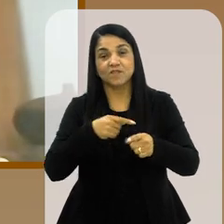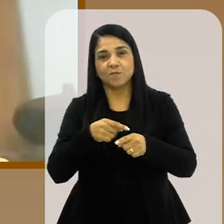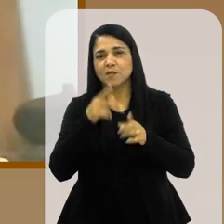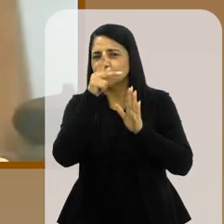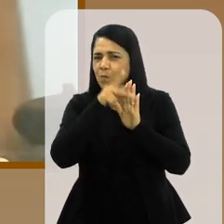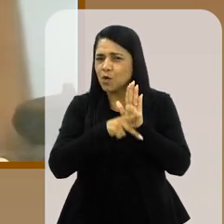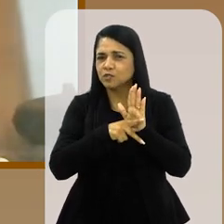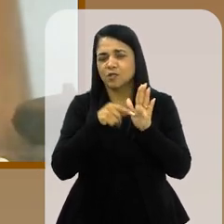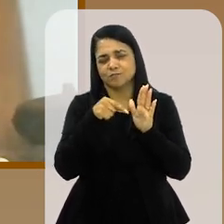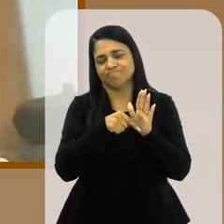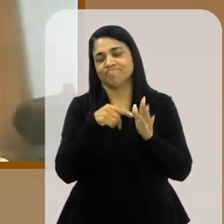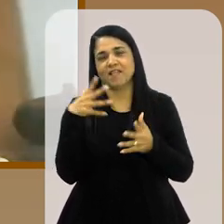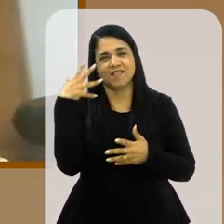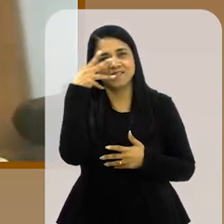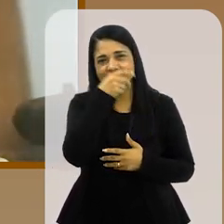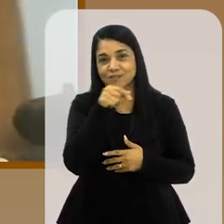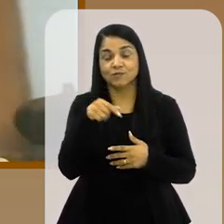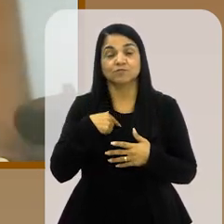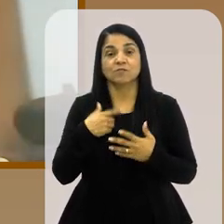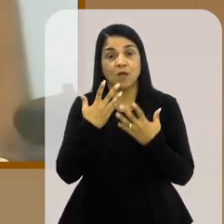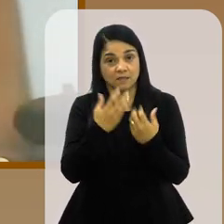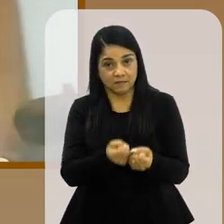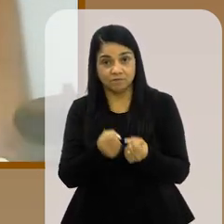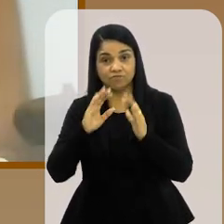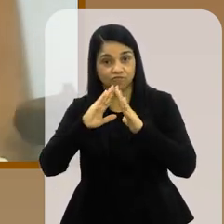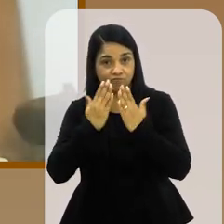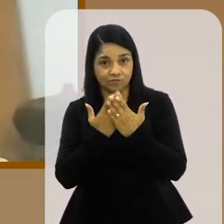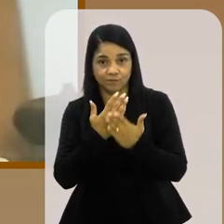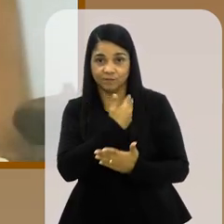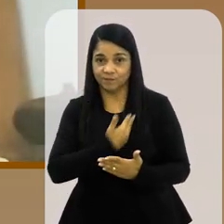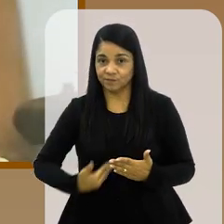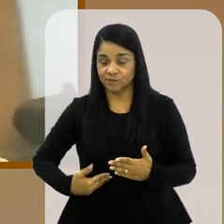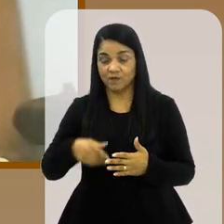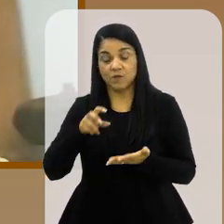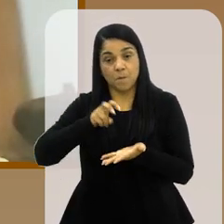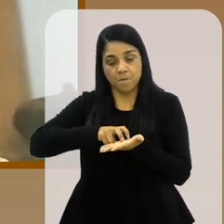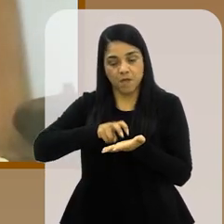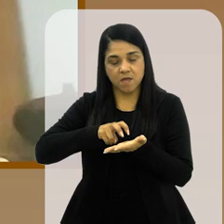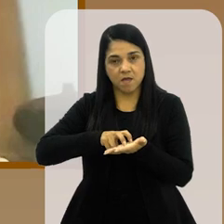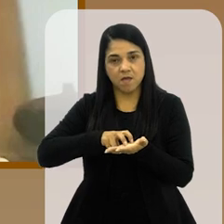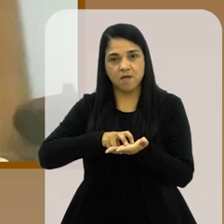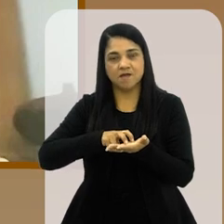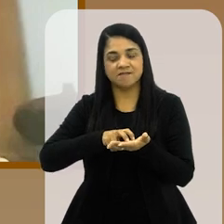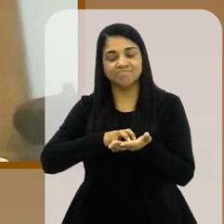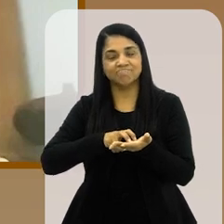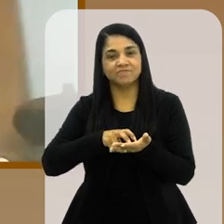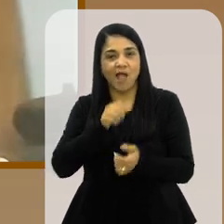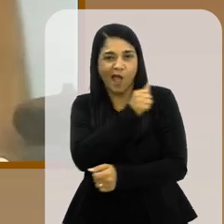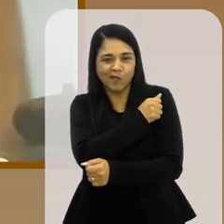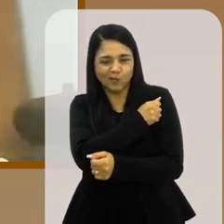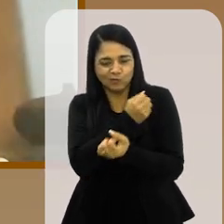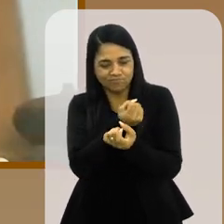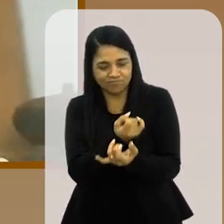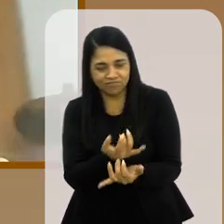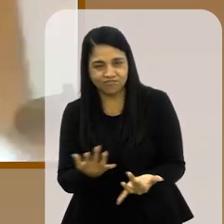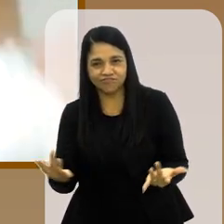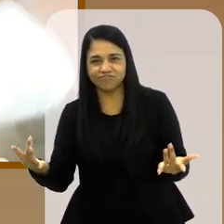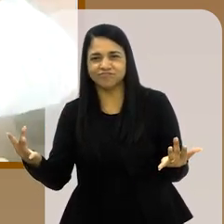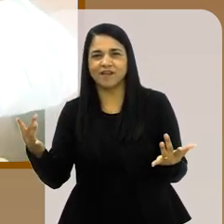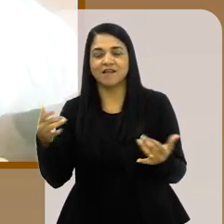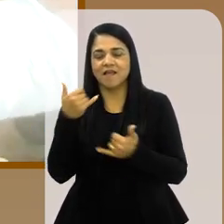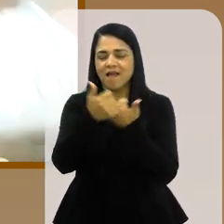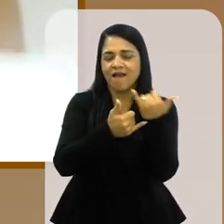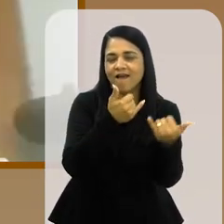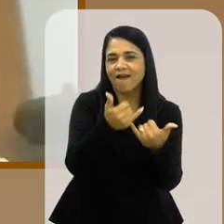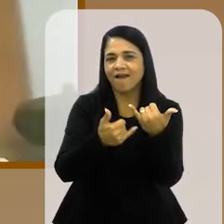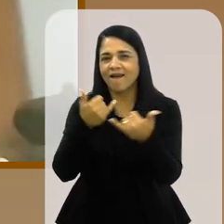é lindíssimo. Eu só aceito escolas públicas, eles passam uma manhã comigo, felicíssimos. A gente brinca, eles vão